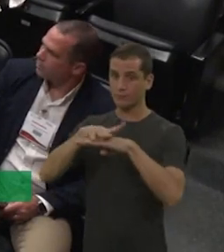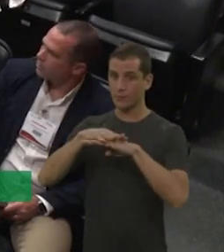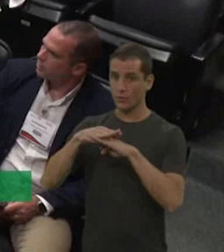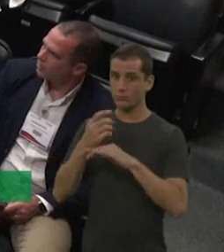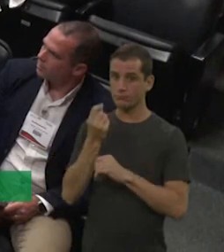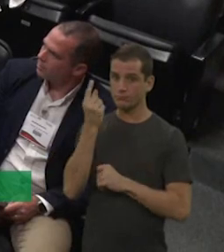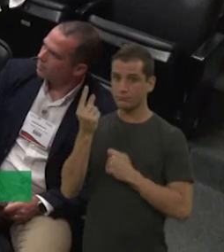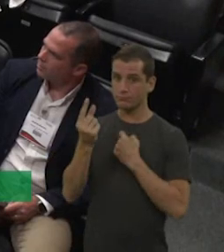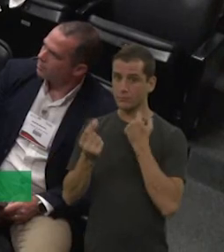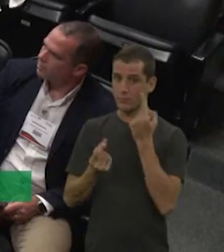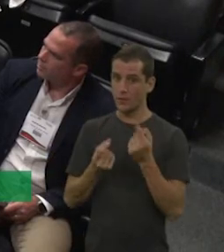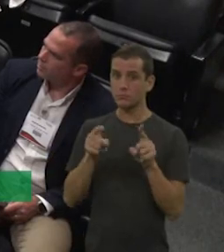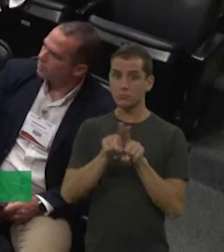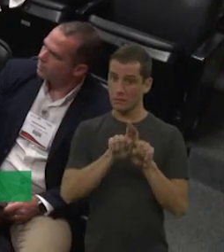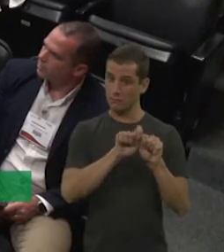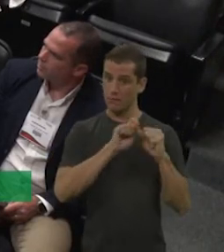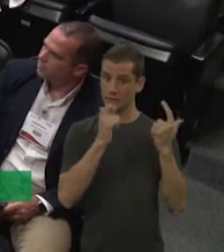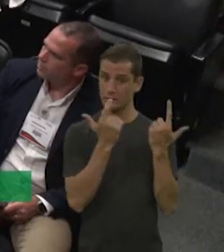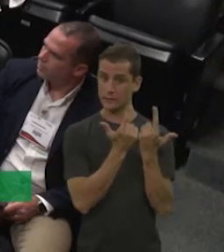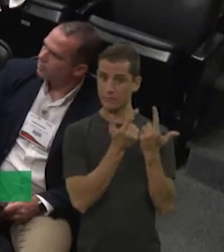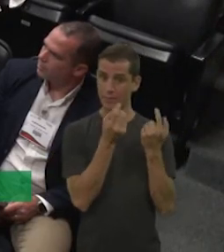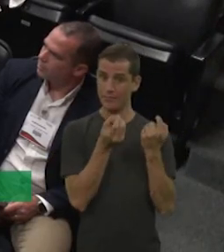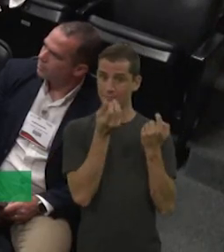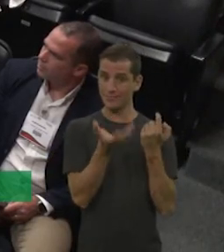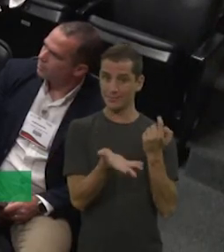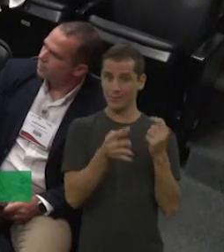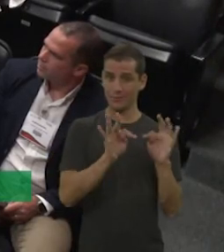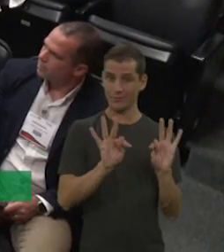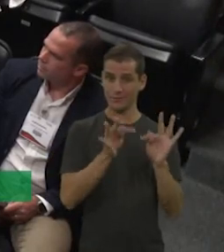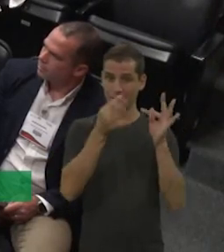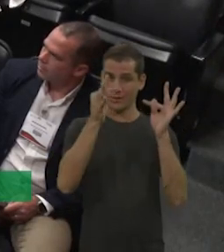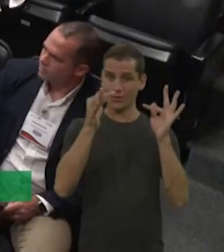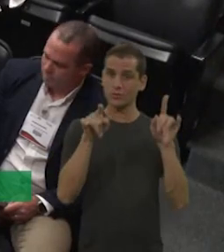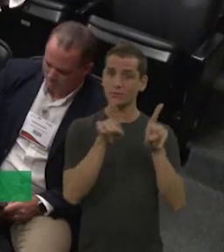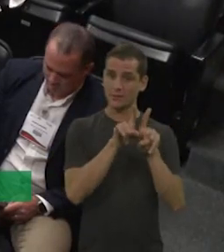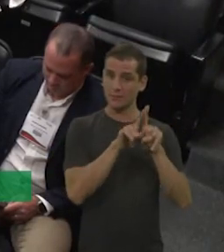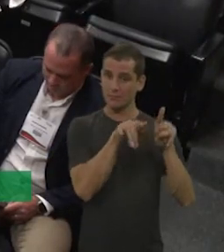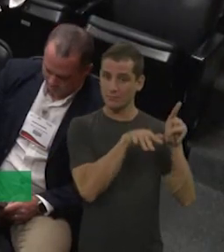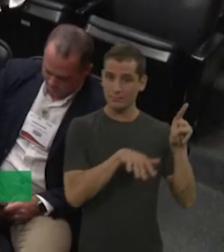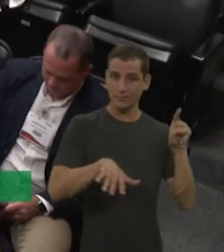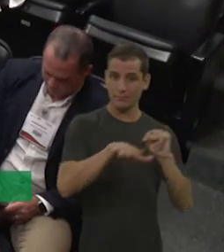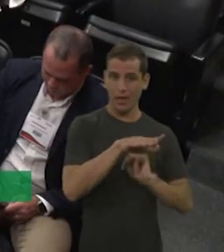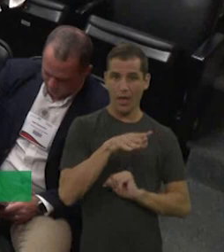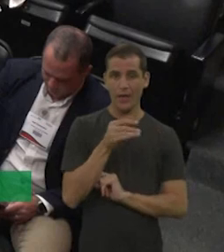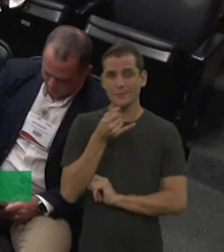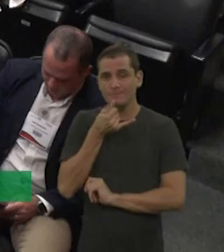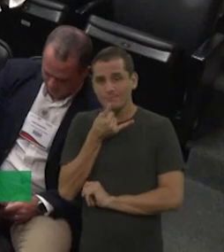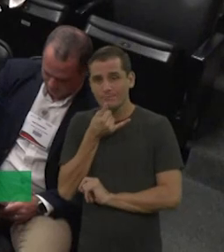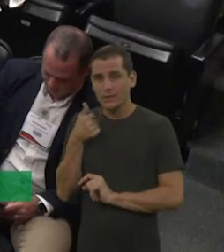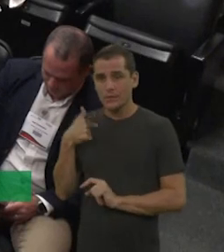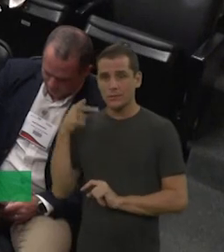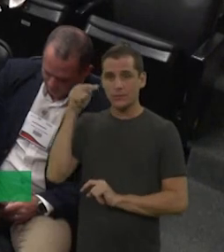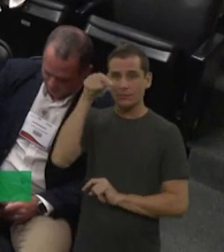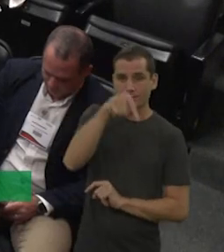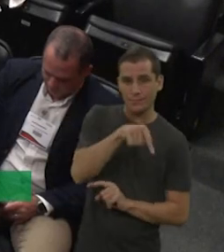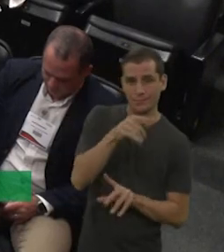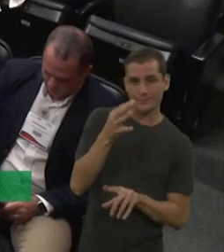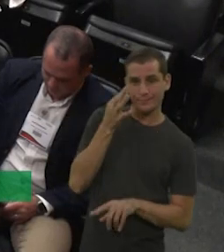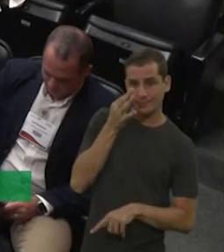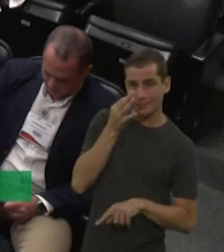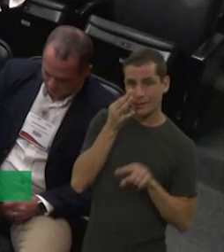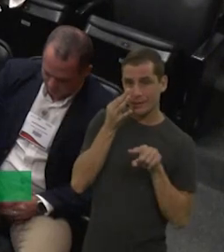espaço à tecnologia. E, infelizmente, eu não pude presenciar por causa de atividades na Univale e na Prefeitura durante o